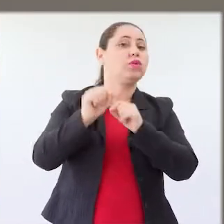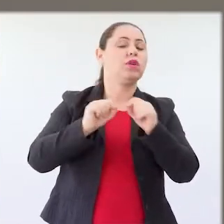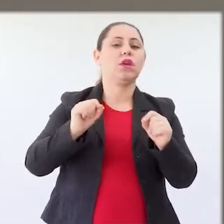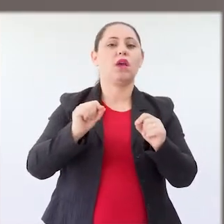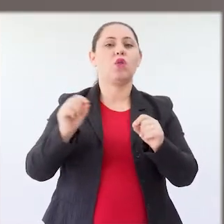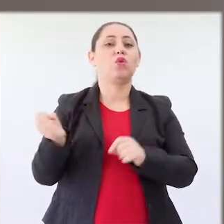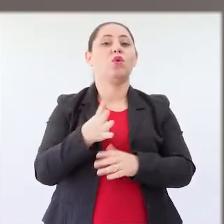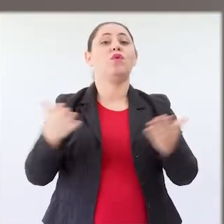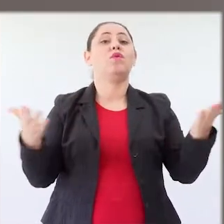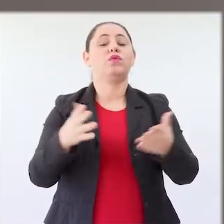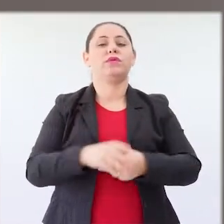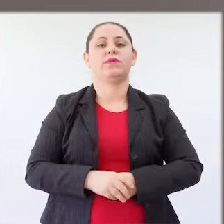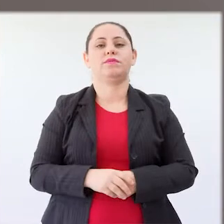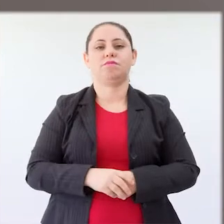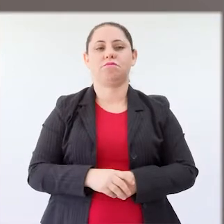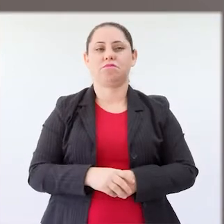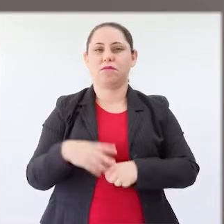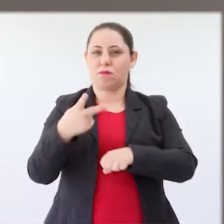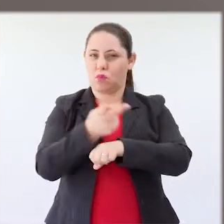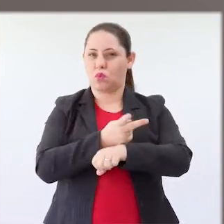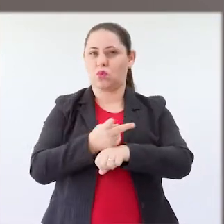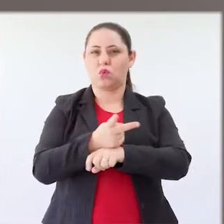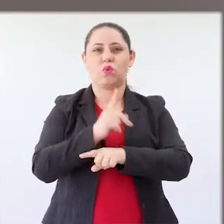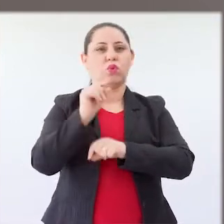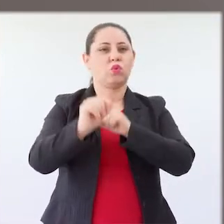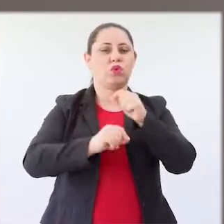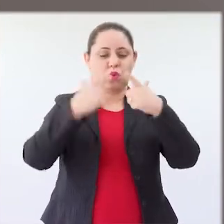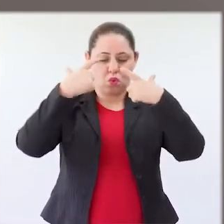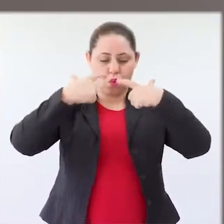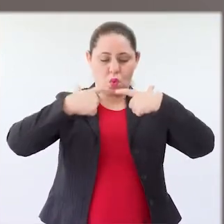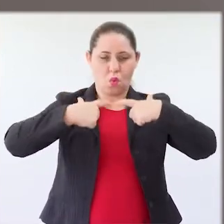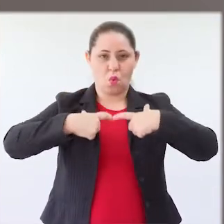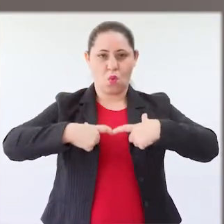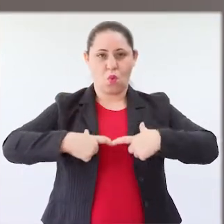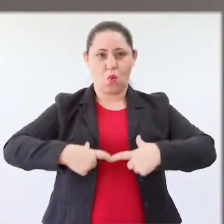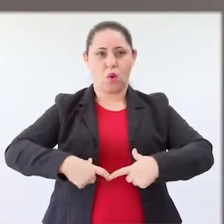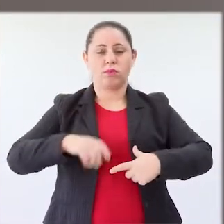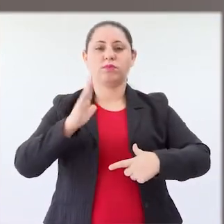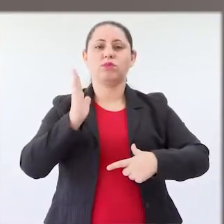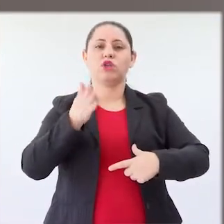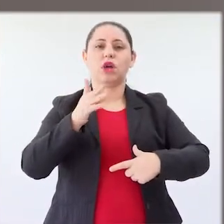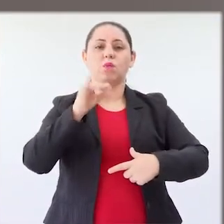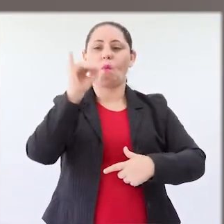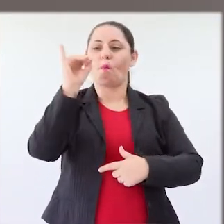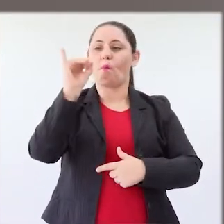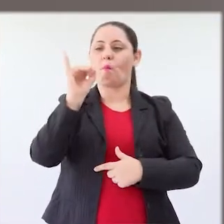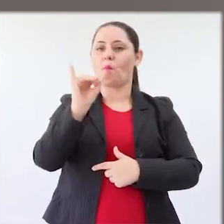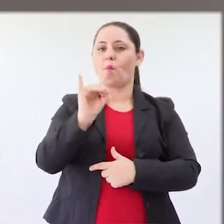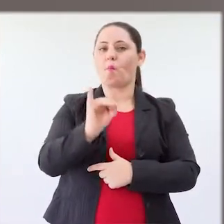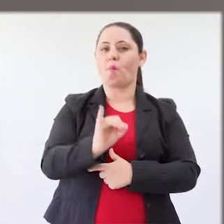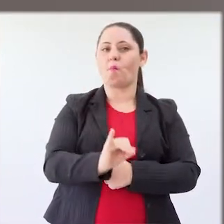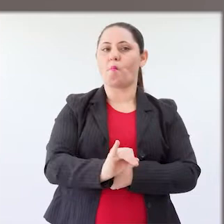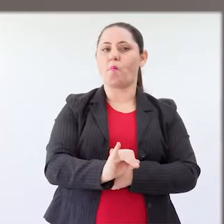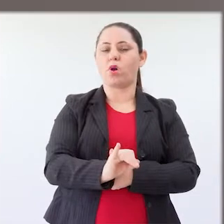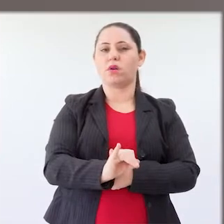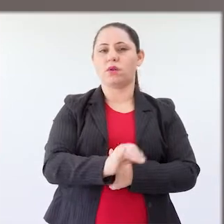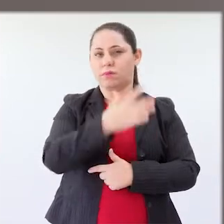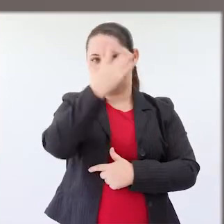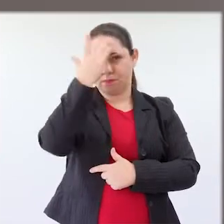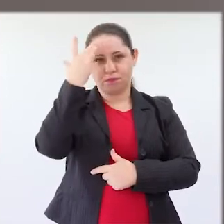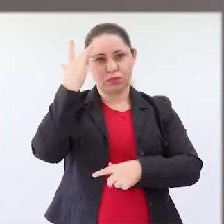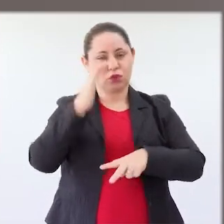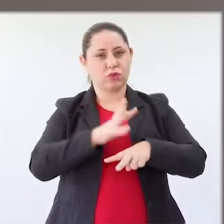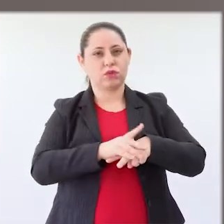hoje? Olha, eu vejo que a procura na questão corporal, aí já vem a parte do emagrecimento, sabe? Os